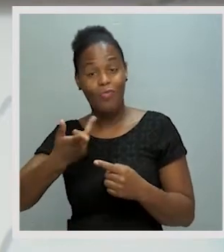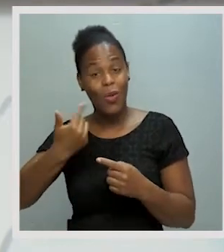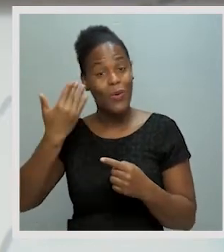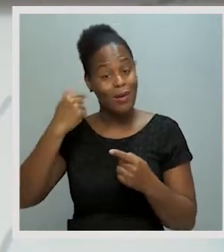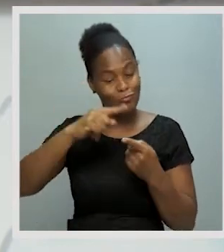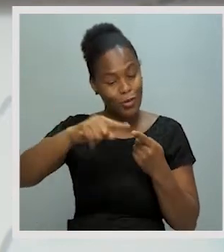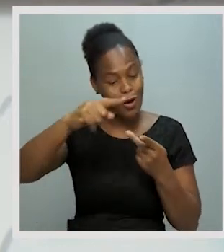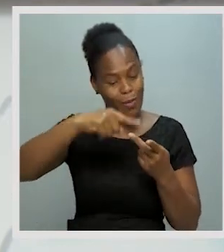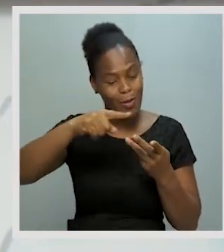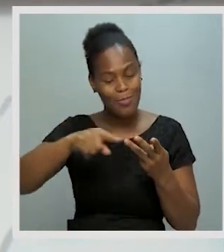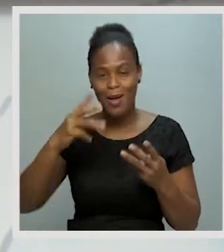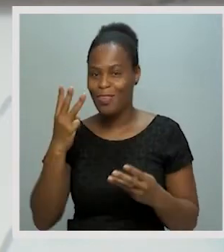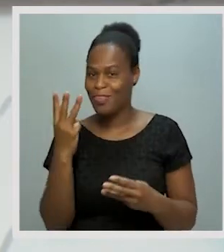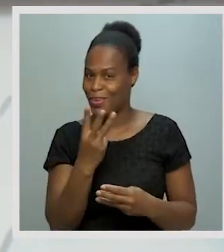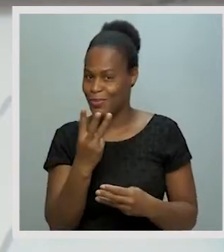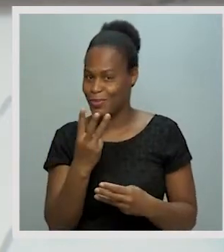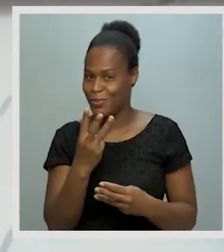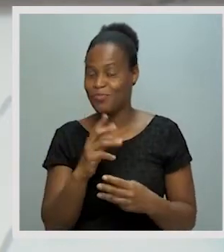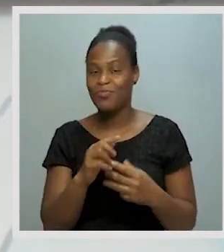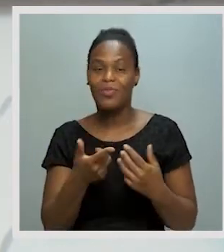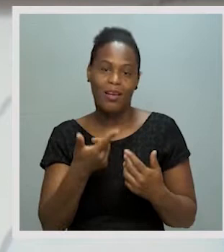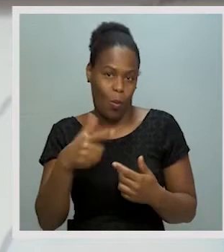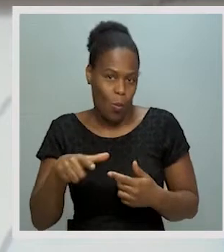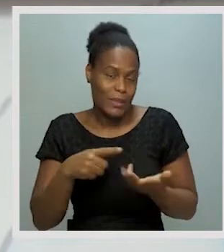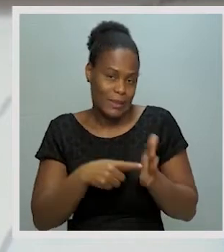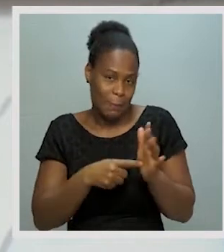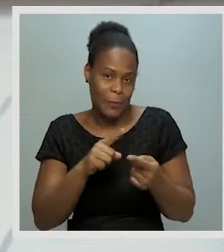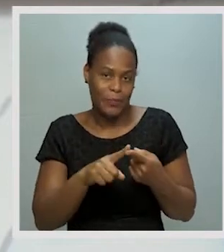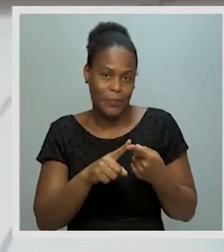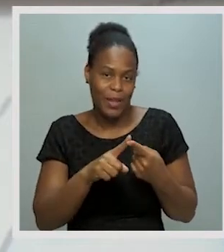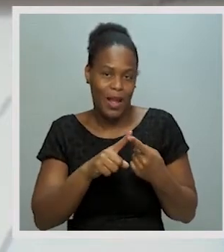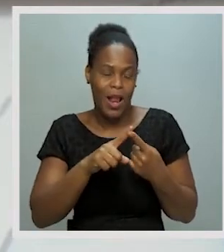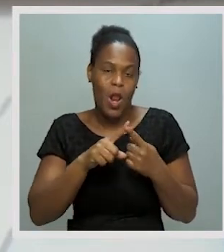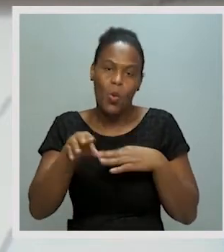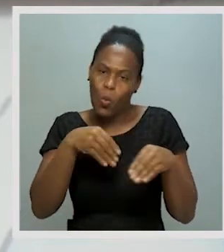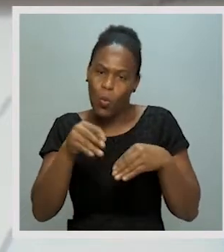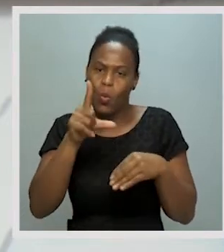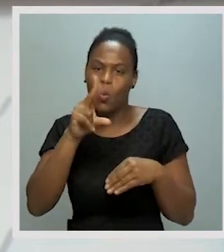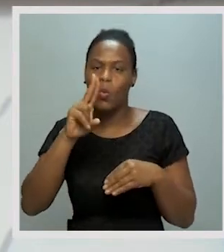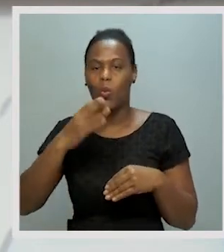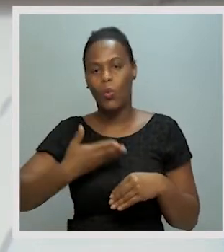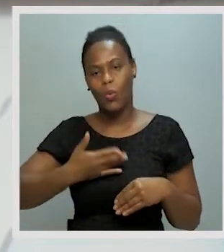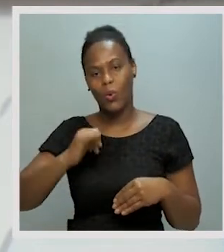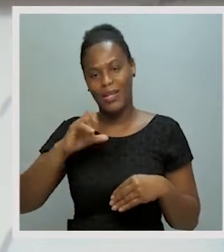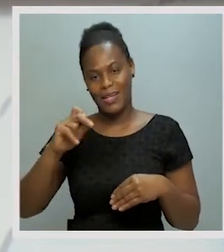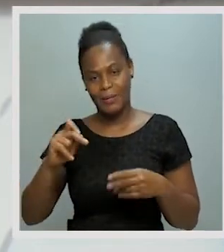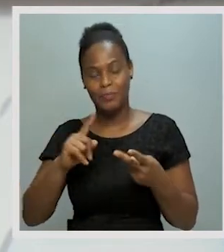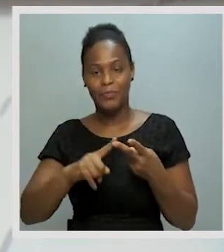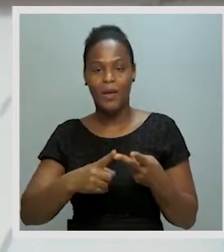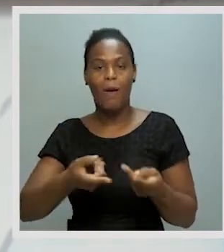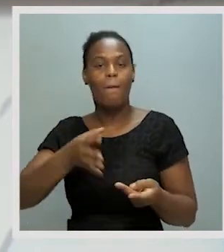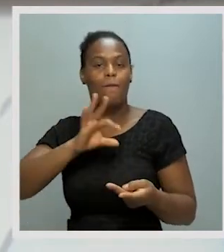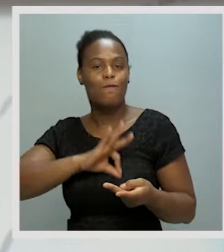mencionamos 3 vertentes da língua. Vimos a vertente lúdica, a vertente profissional